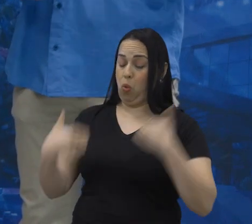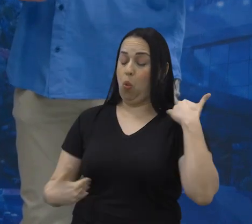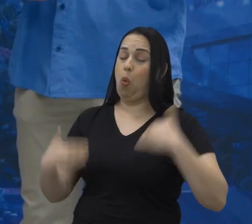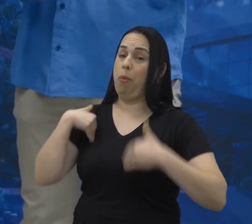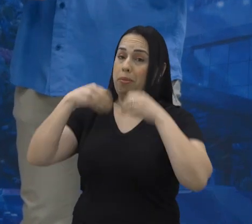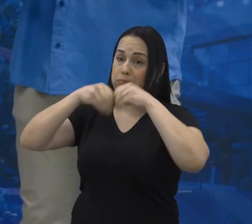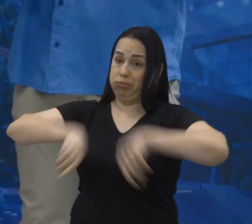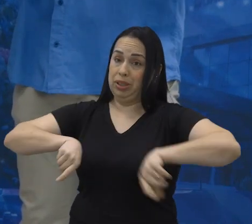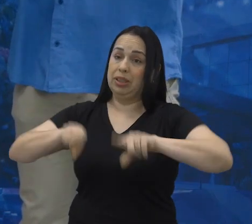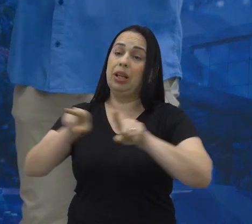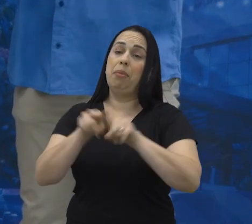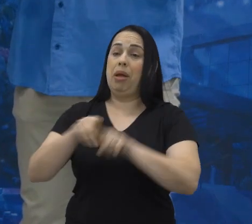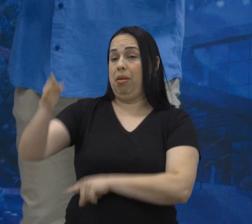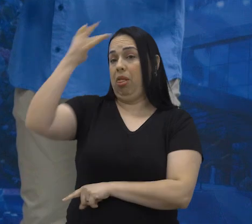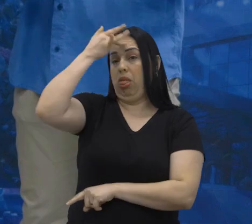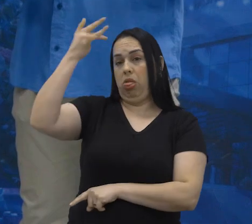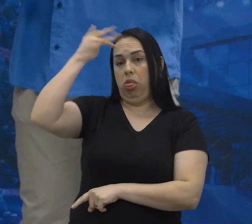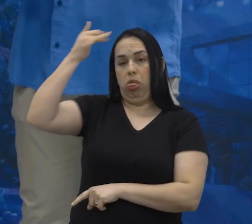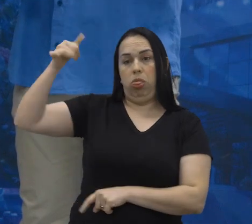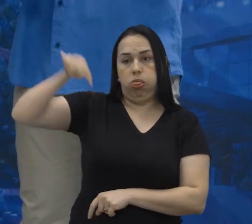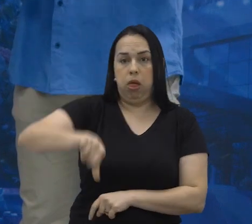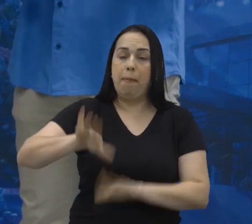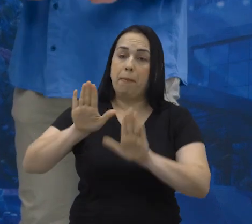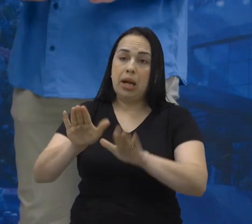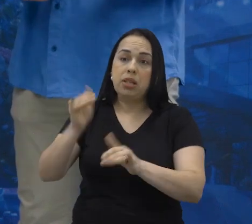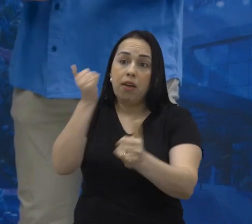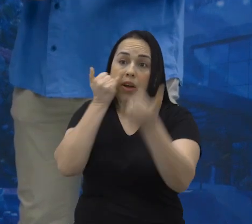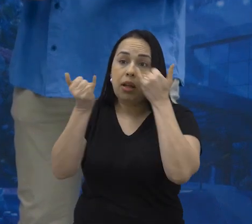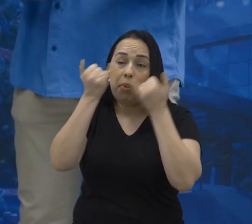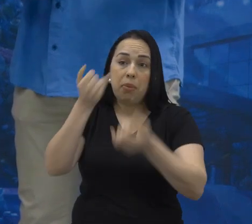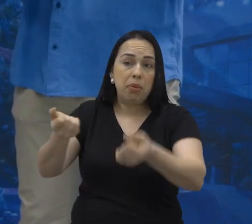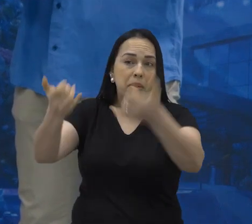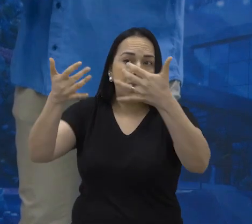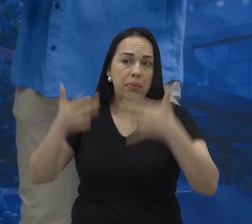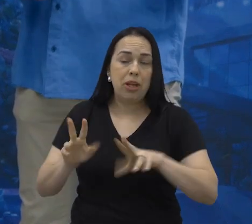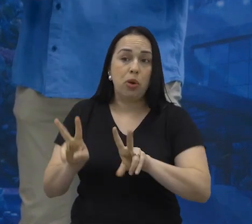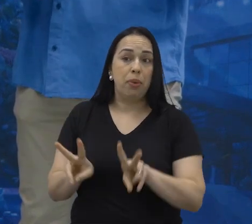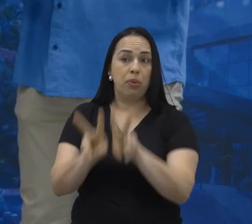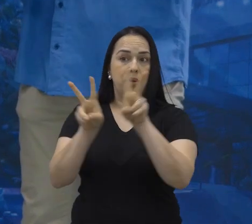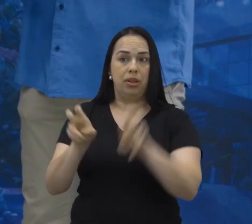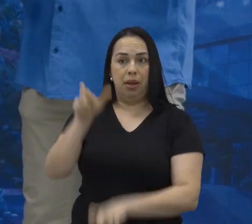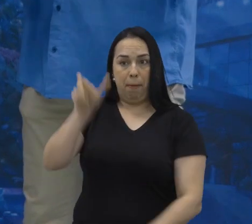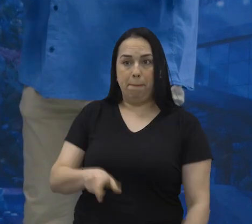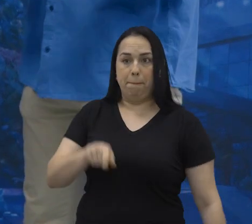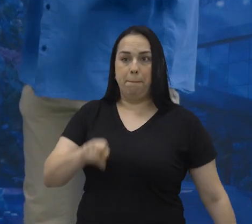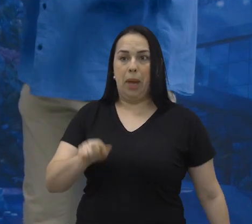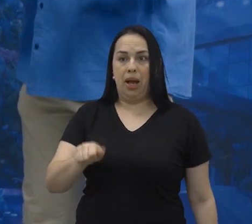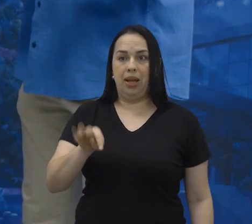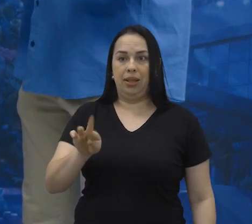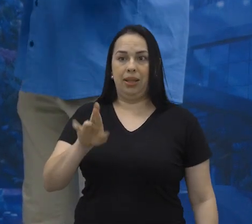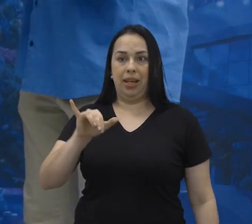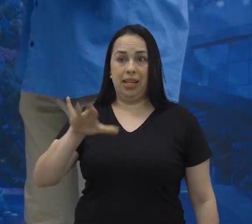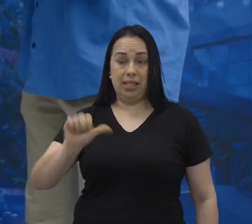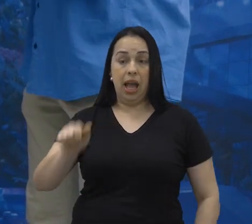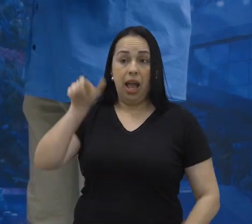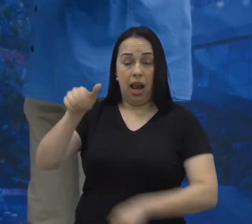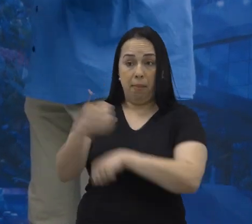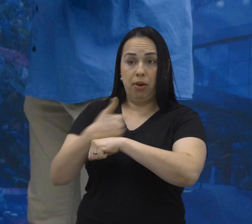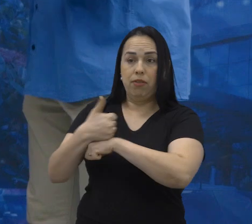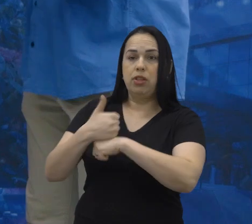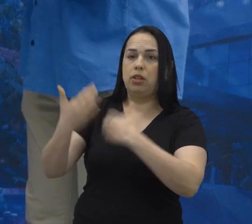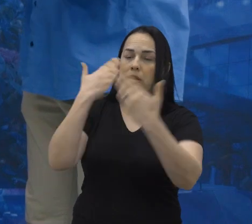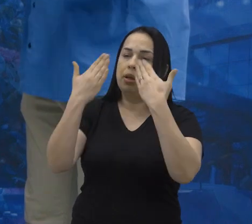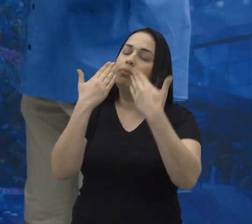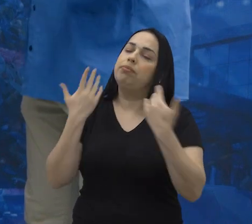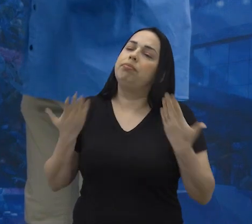física e mental. E quem vai trazer mais informações para a gente sobre este assunto é a Patrícia Castro, ela que é